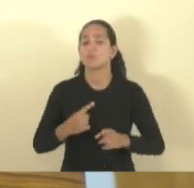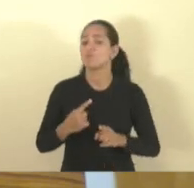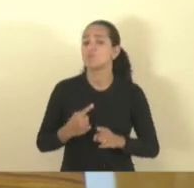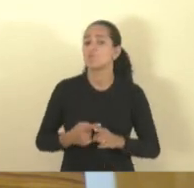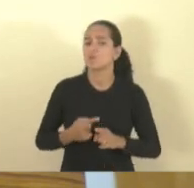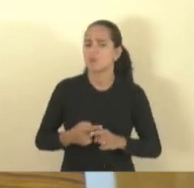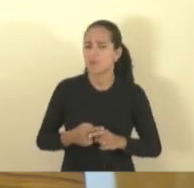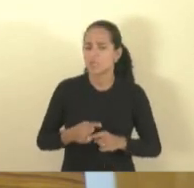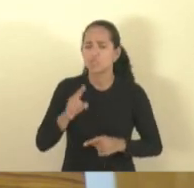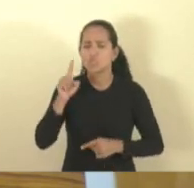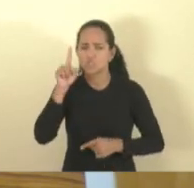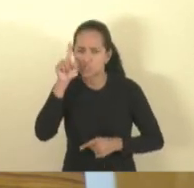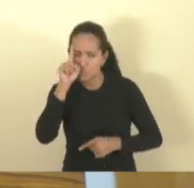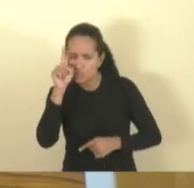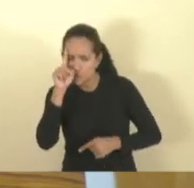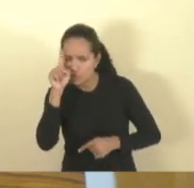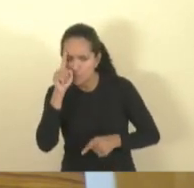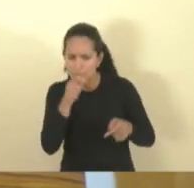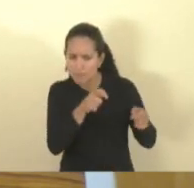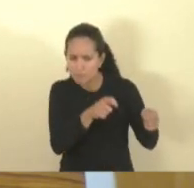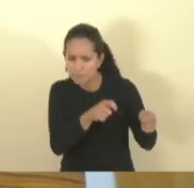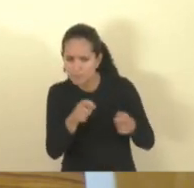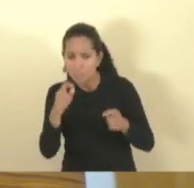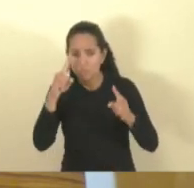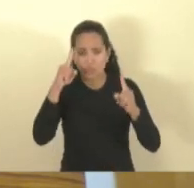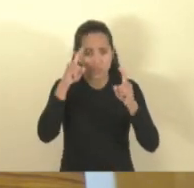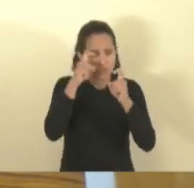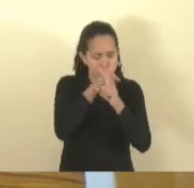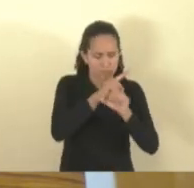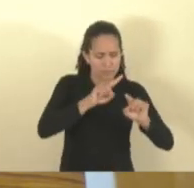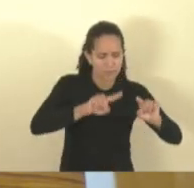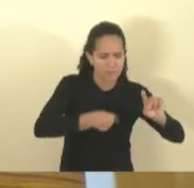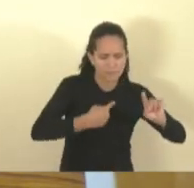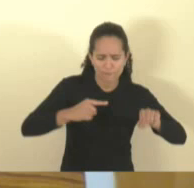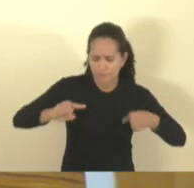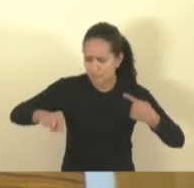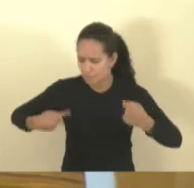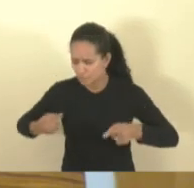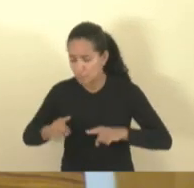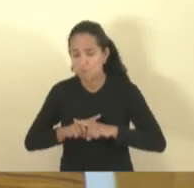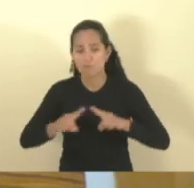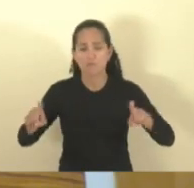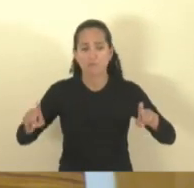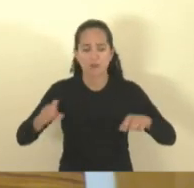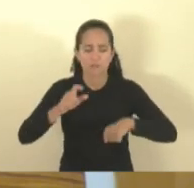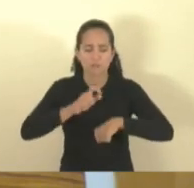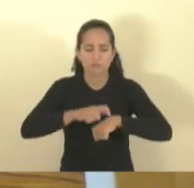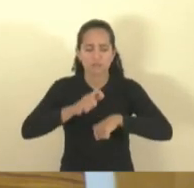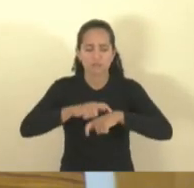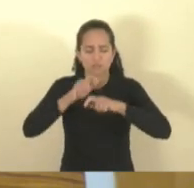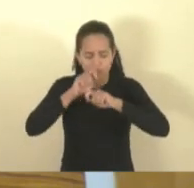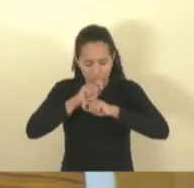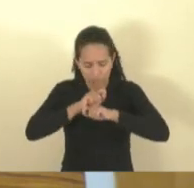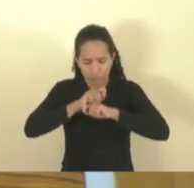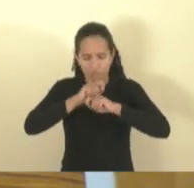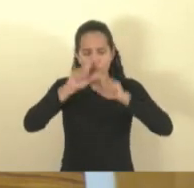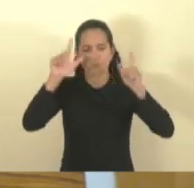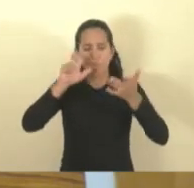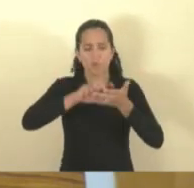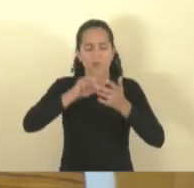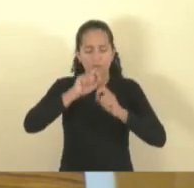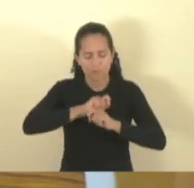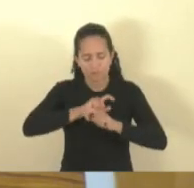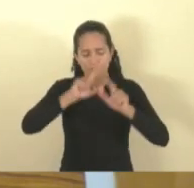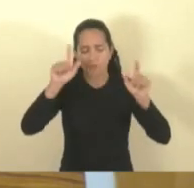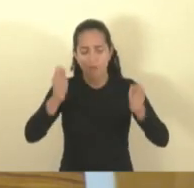ser difíceis, mas quando você levanta de manhã, é uma oportunidade de você melhorar. Assim, eu quero